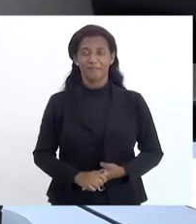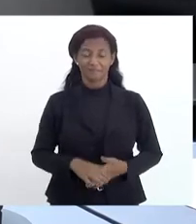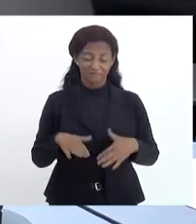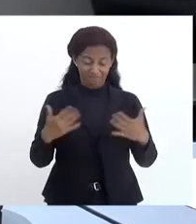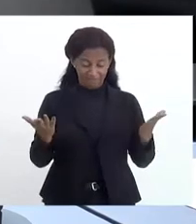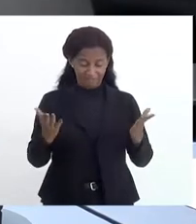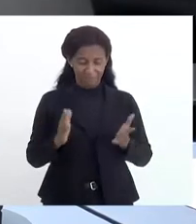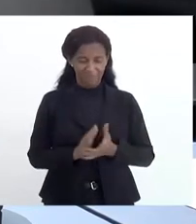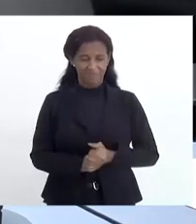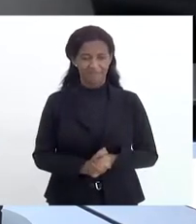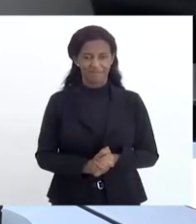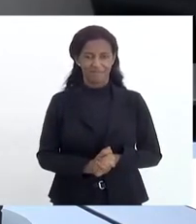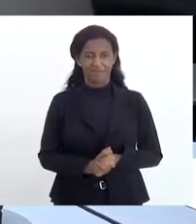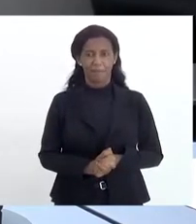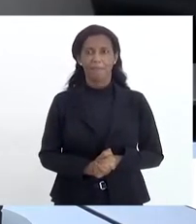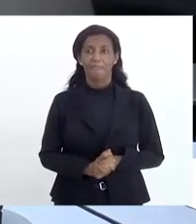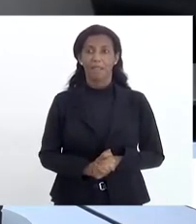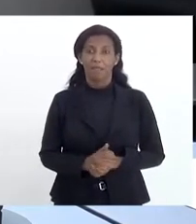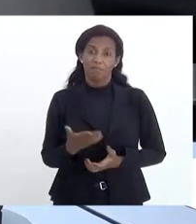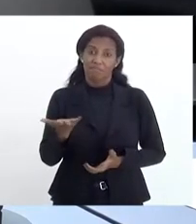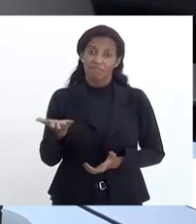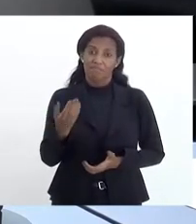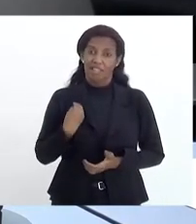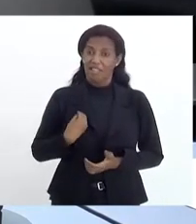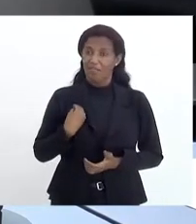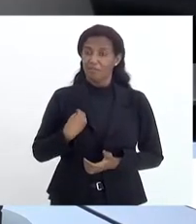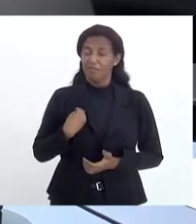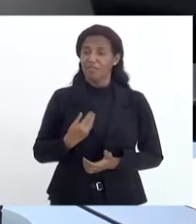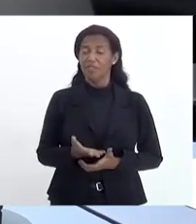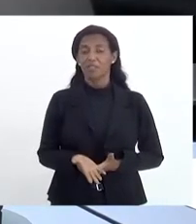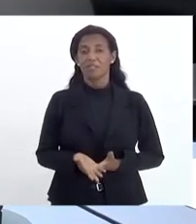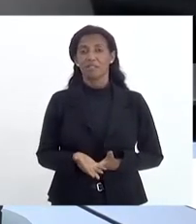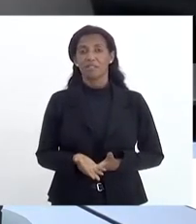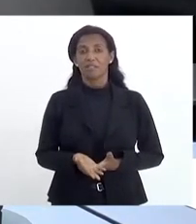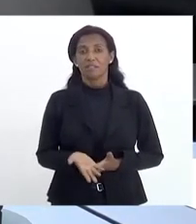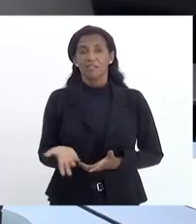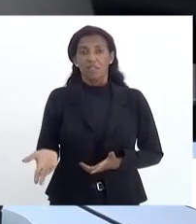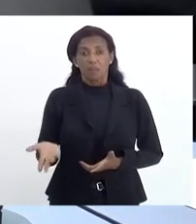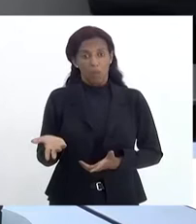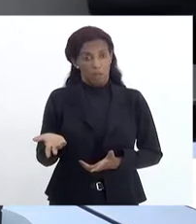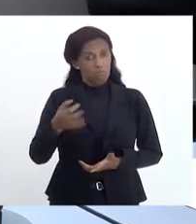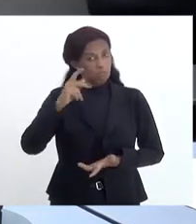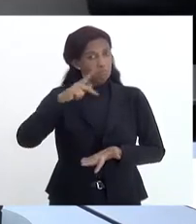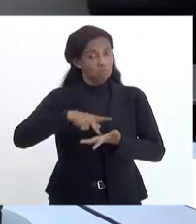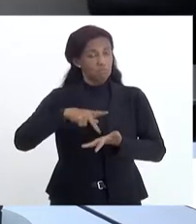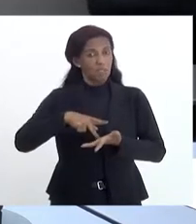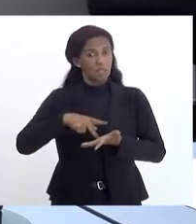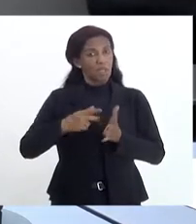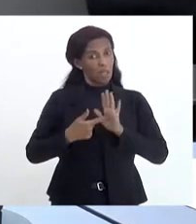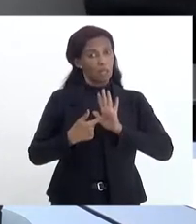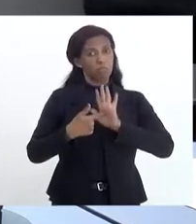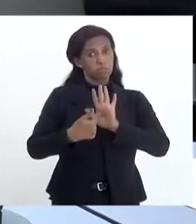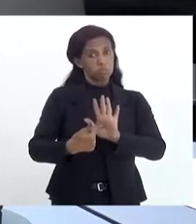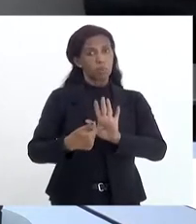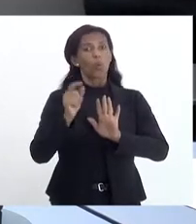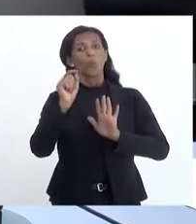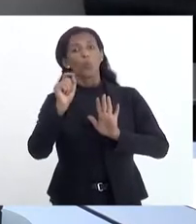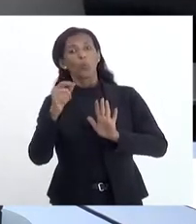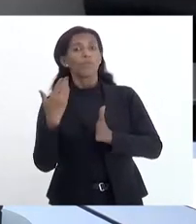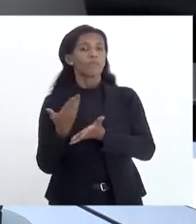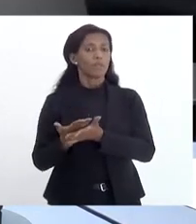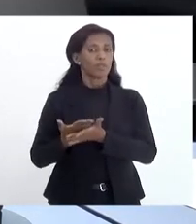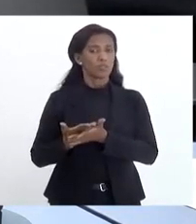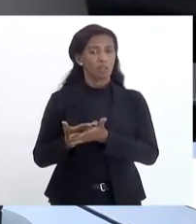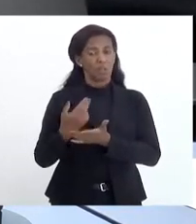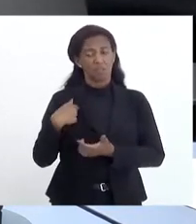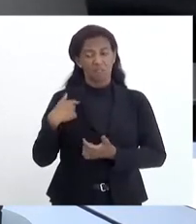Enfim. Mas é a vida. Eu tô falando, isso é respeito. Ela expôs o que, que eu iria lá estudar. Eu disse,